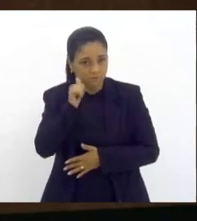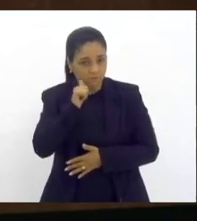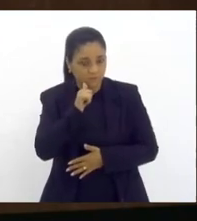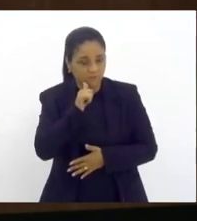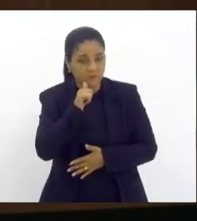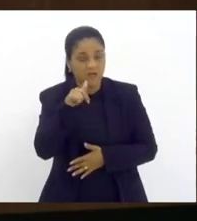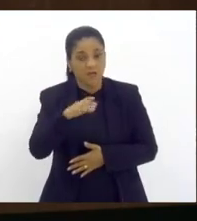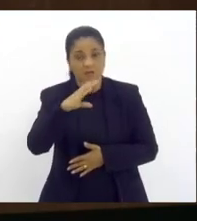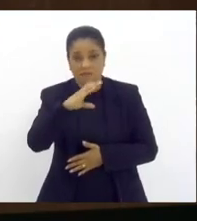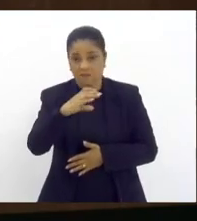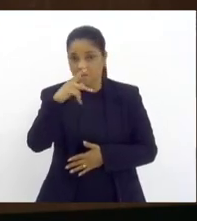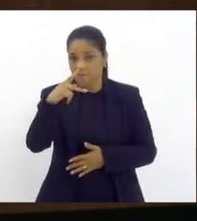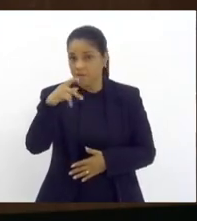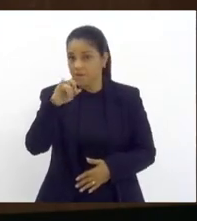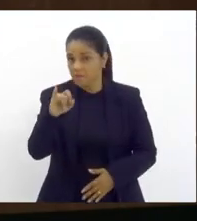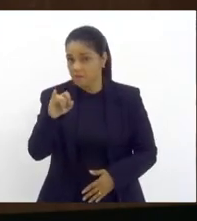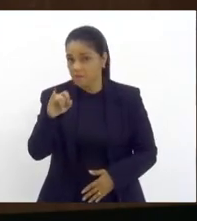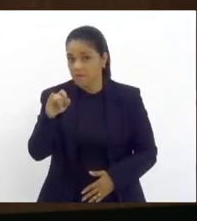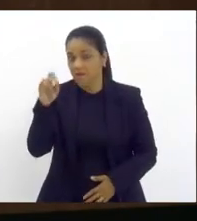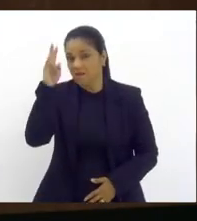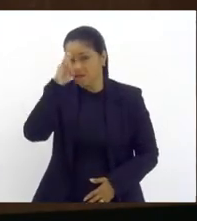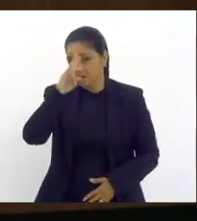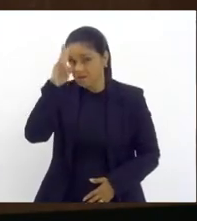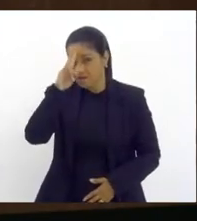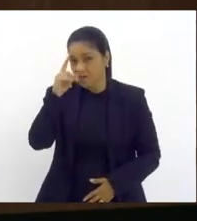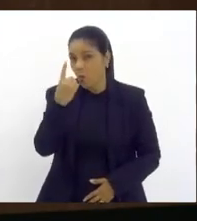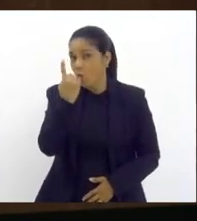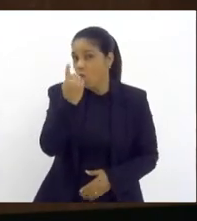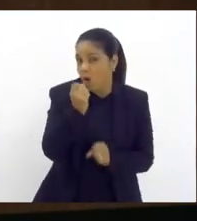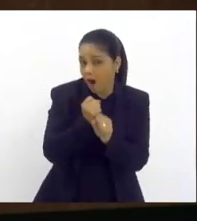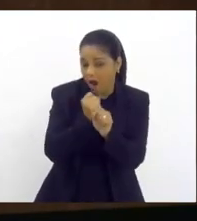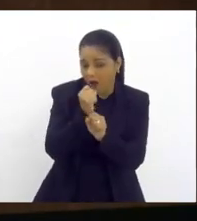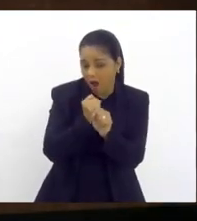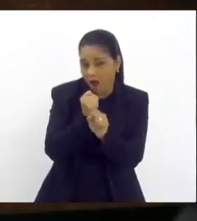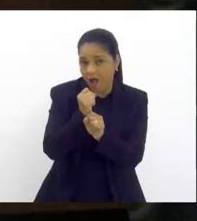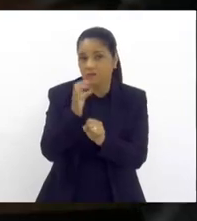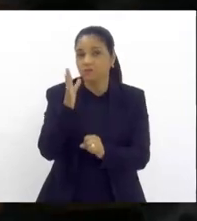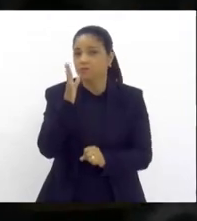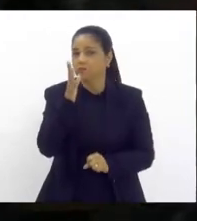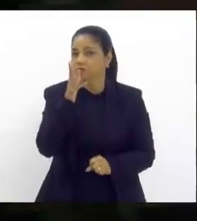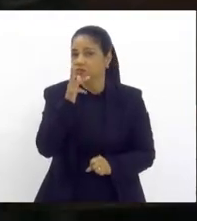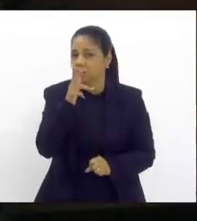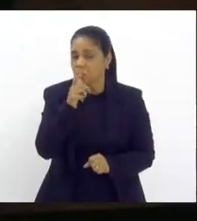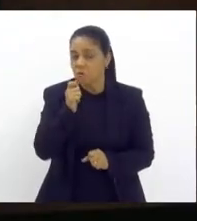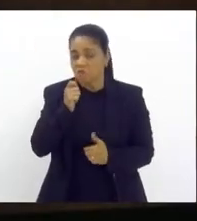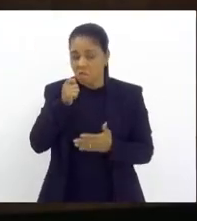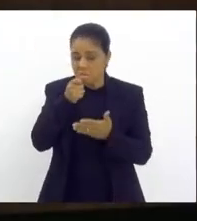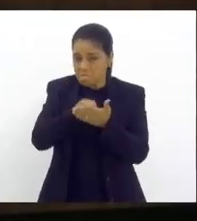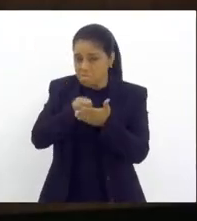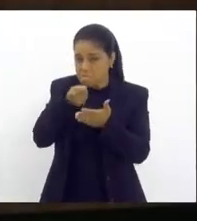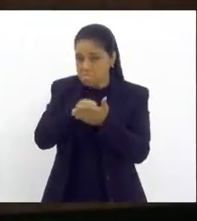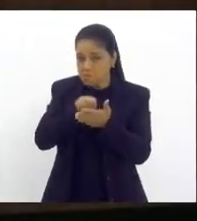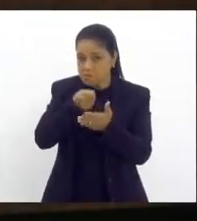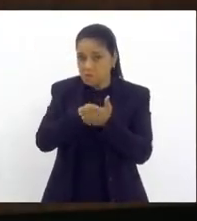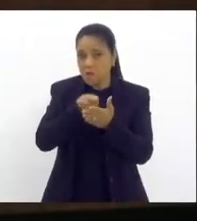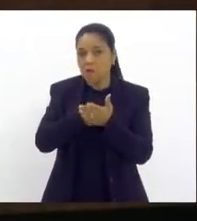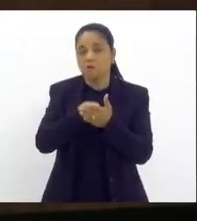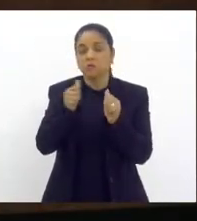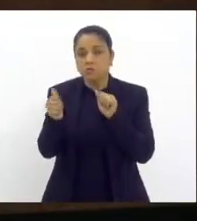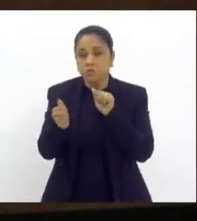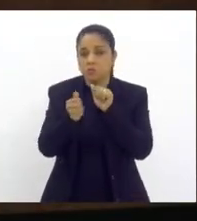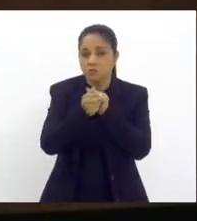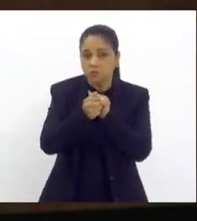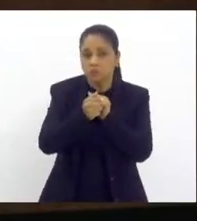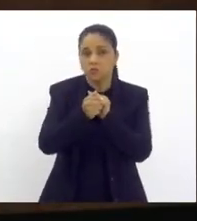CPI foi a CPI que demorou um ano para ser instalada, através de muita pressão, junto ao presidente André Siciliano, na época,